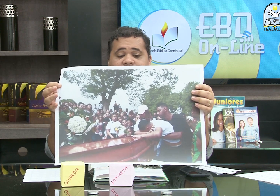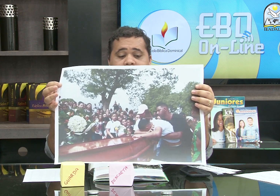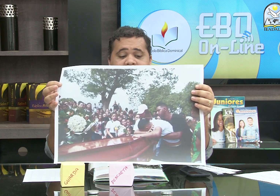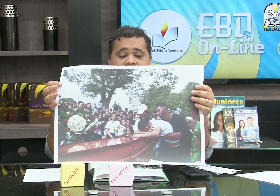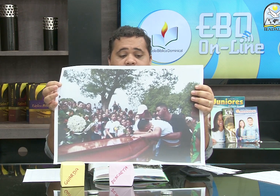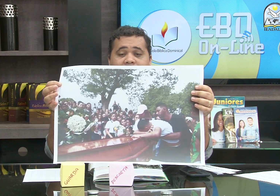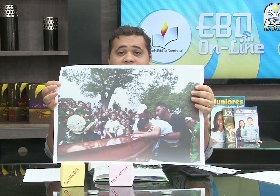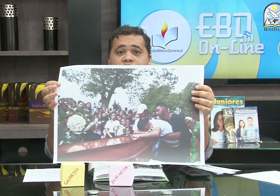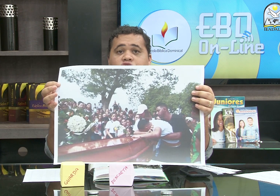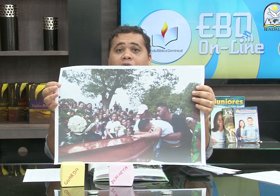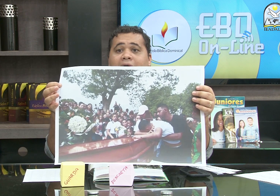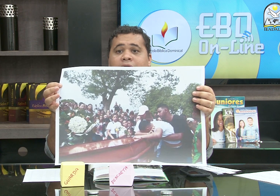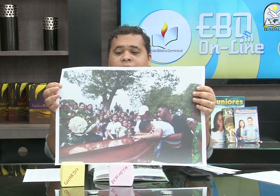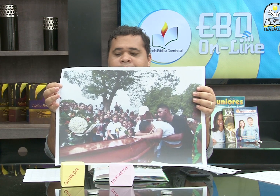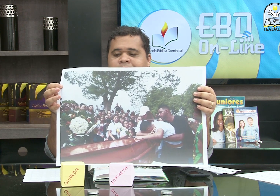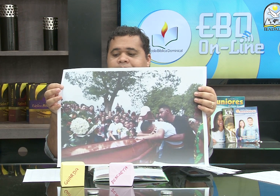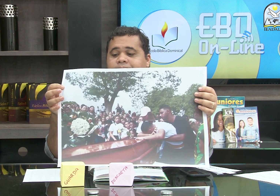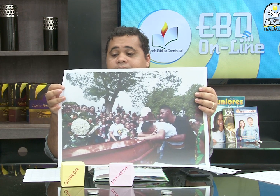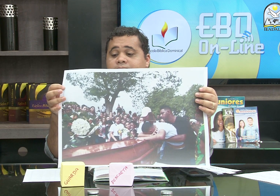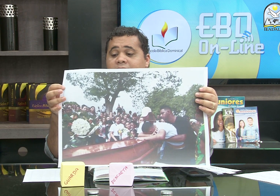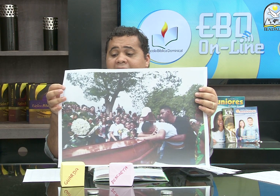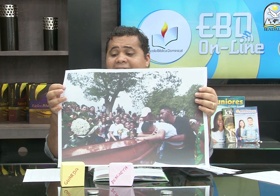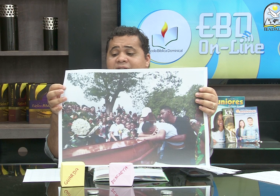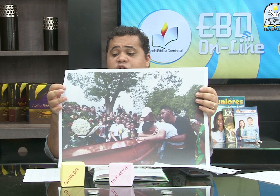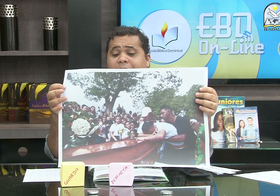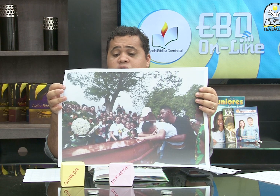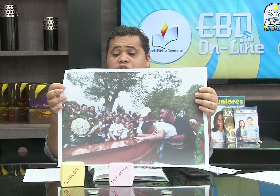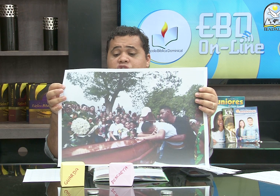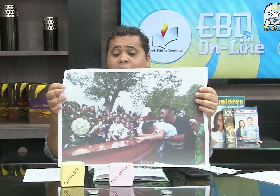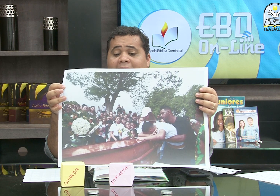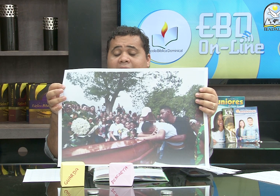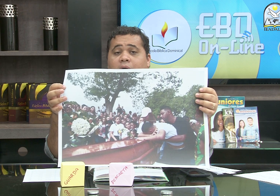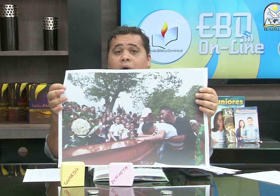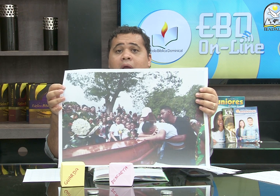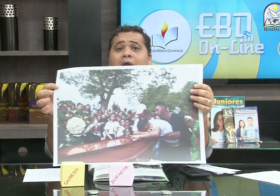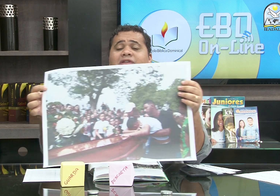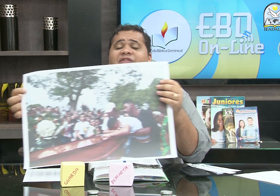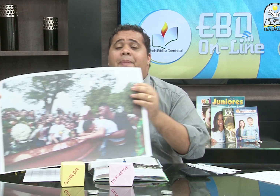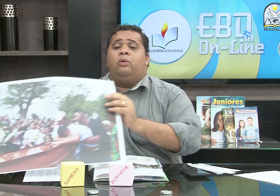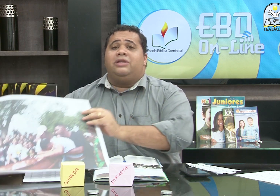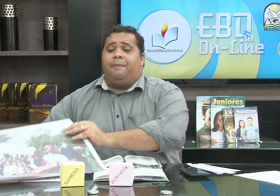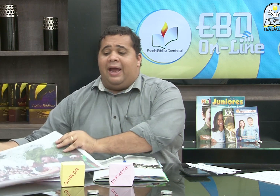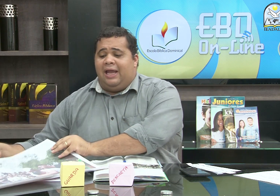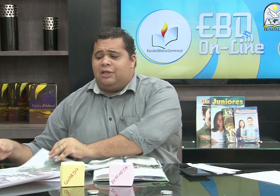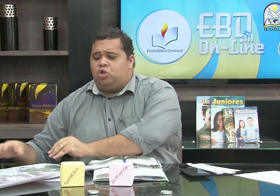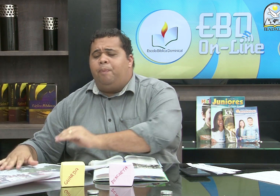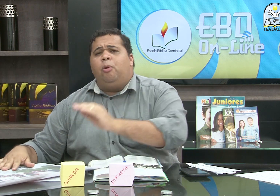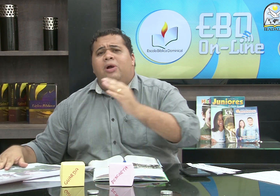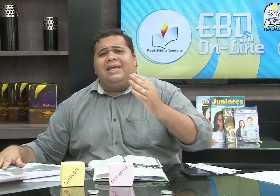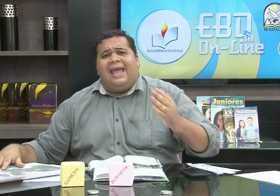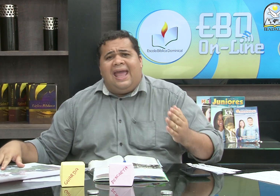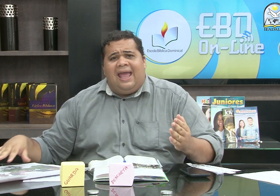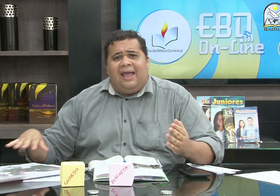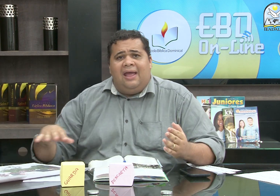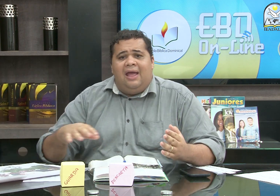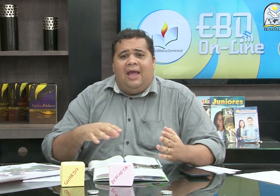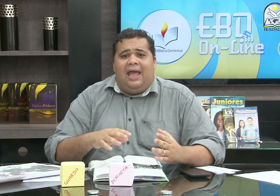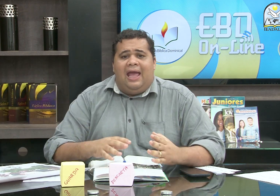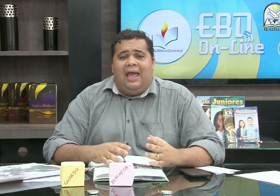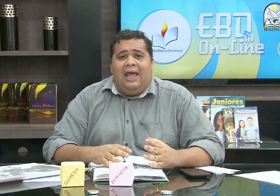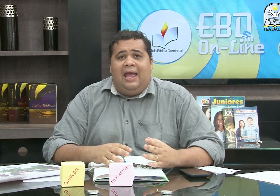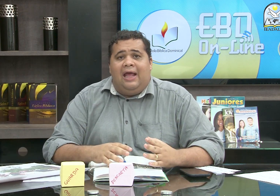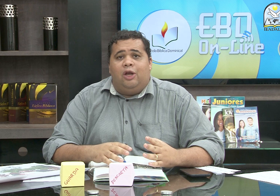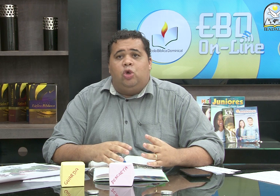existe pessoas chorando existe pessoas que estão ali ó você vai perguntar para eles do por